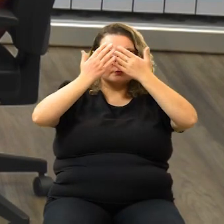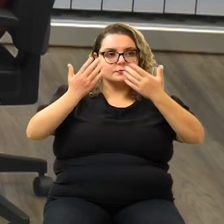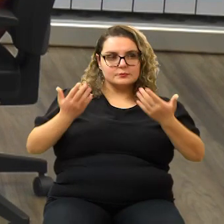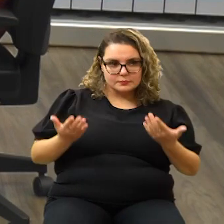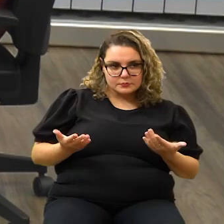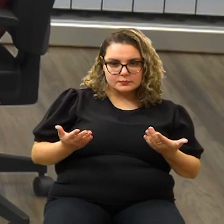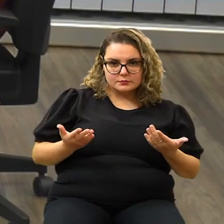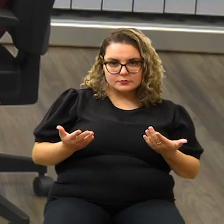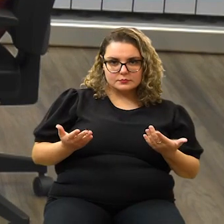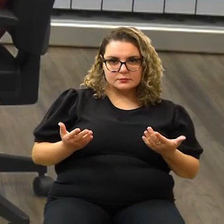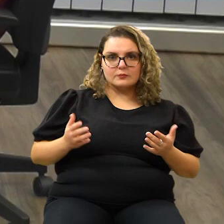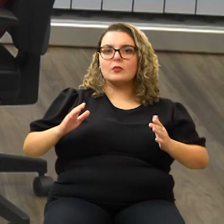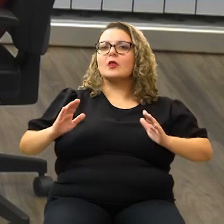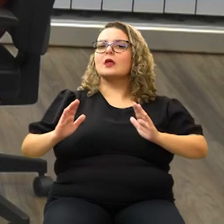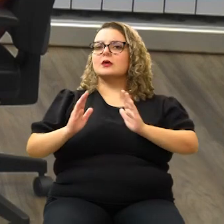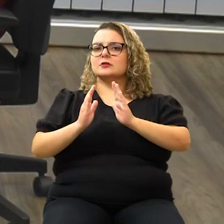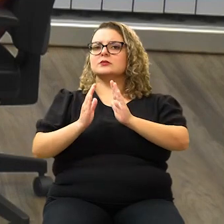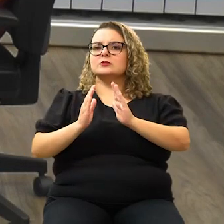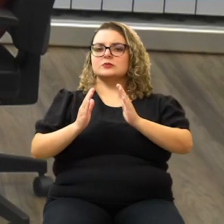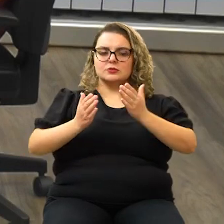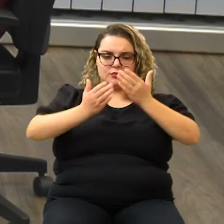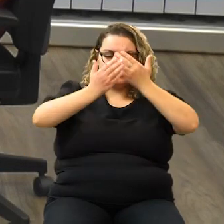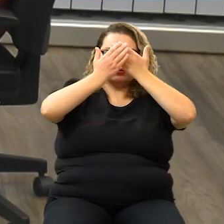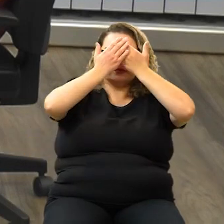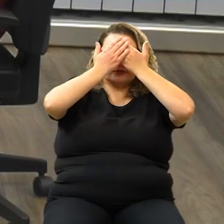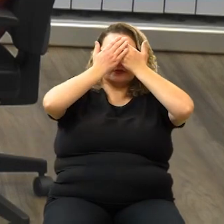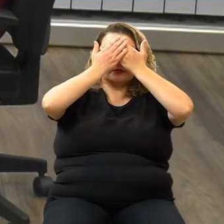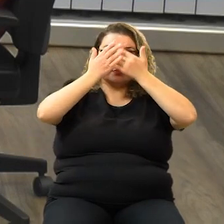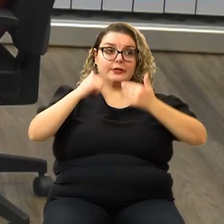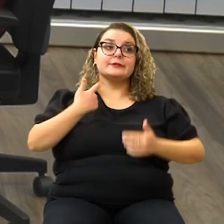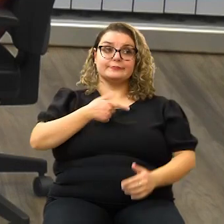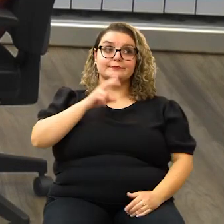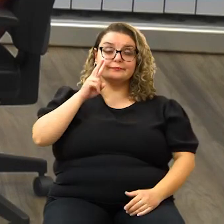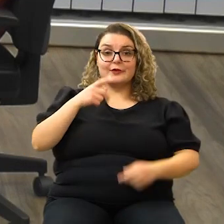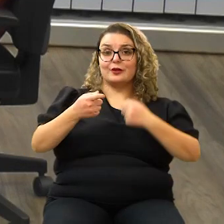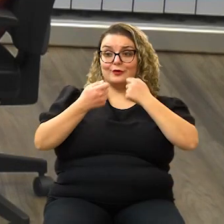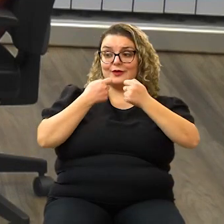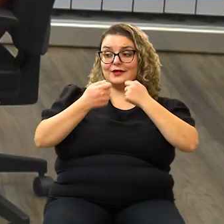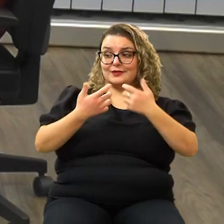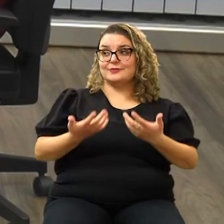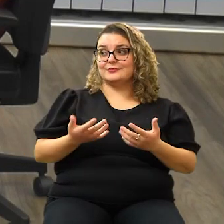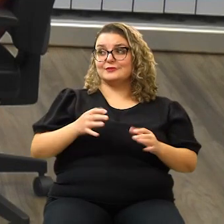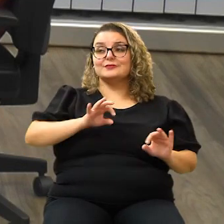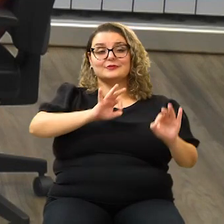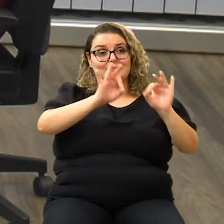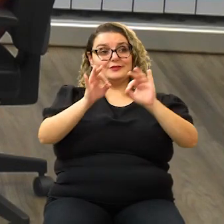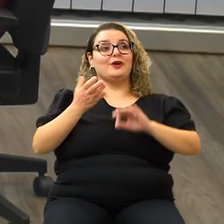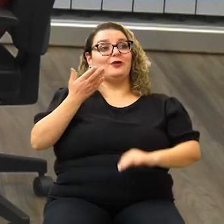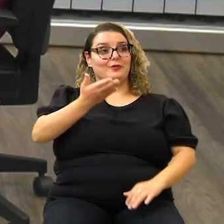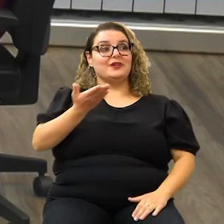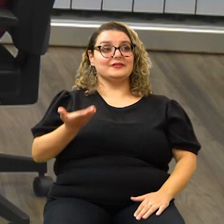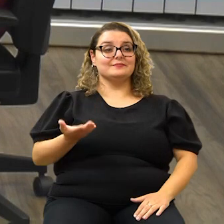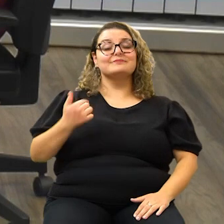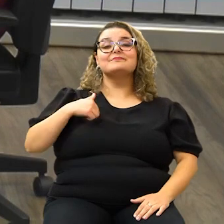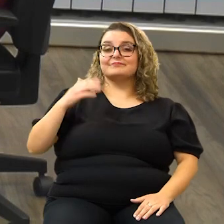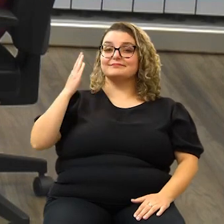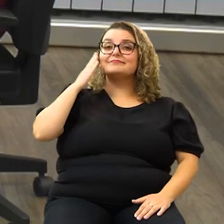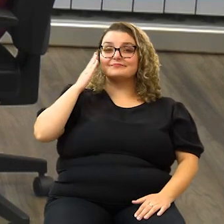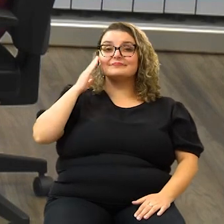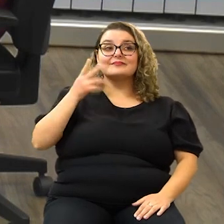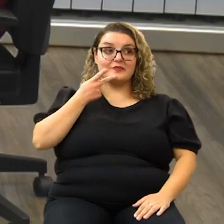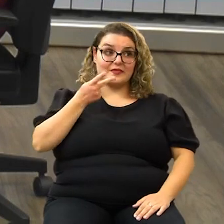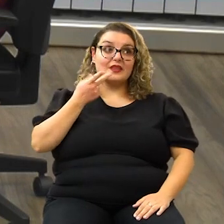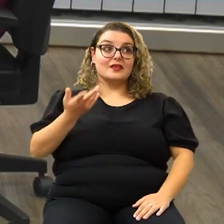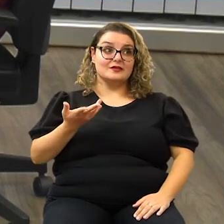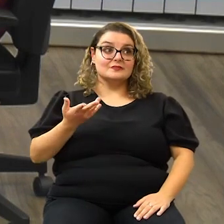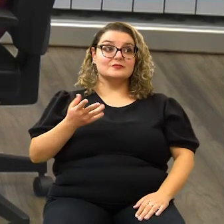lá. Esse enfrentamento e o negacionismo, que nós assistimos a sua entrevista, a gente acompanha você e eu sei que você tem